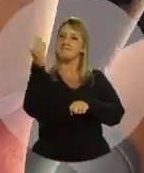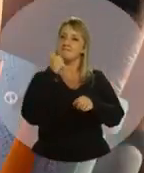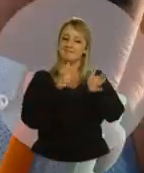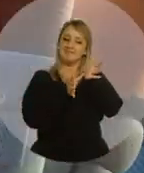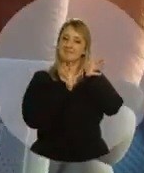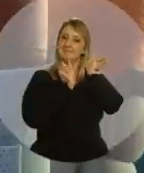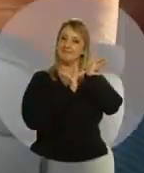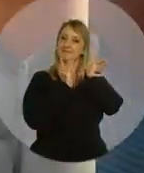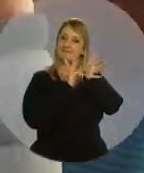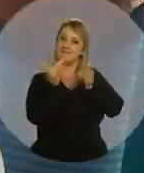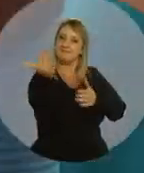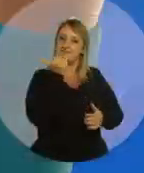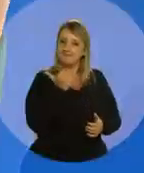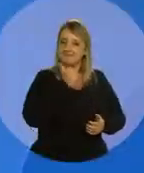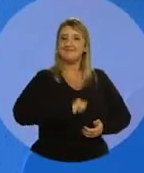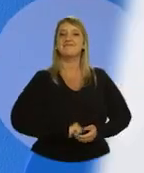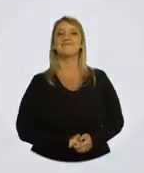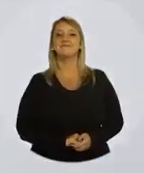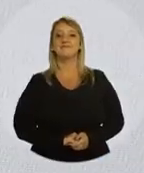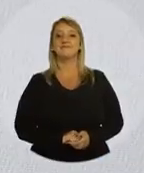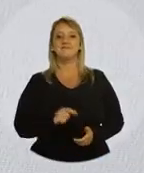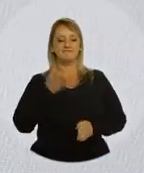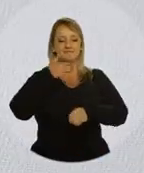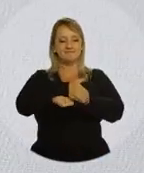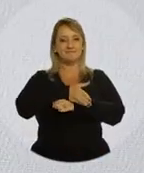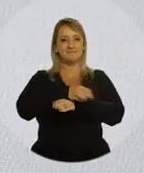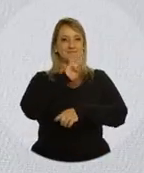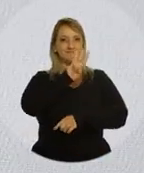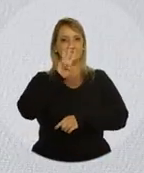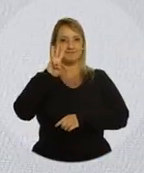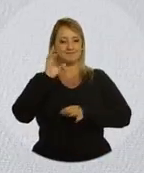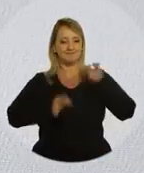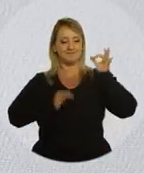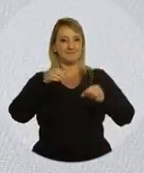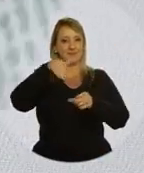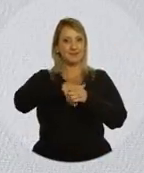pra biometria, vem. Acesse o site da